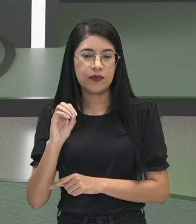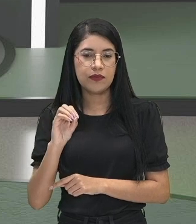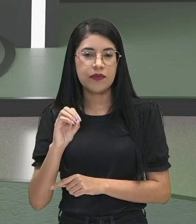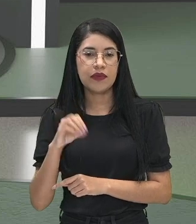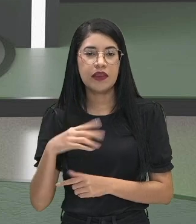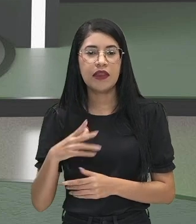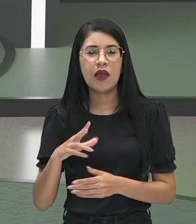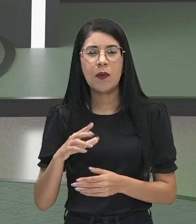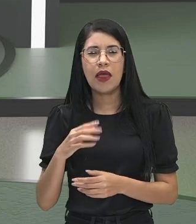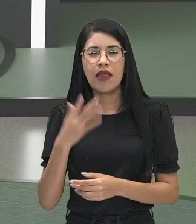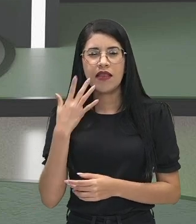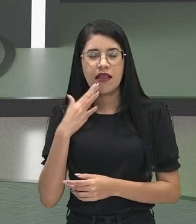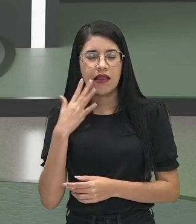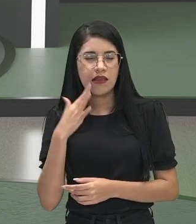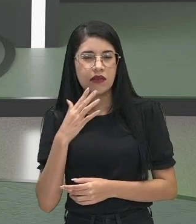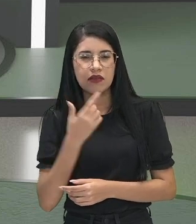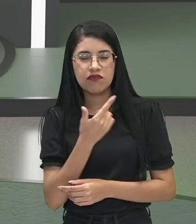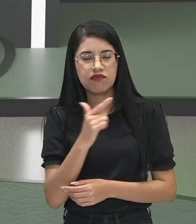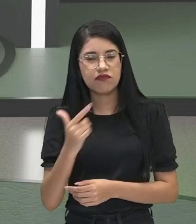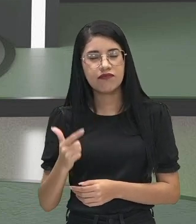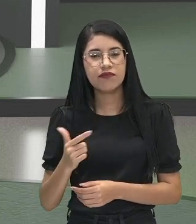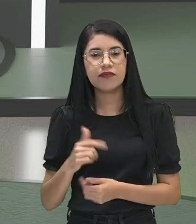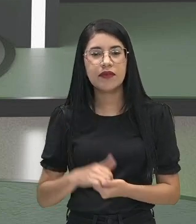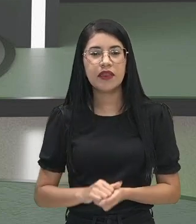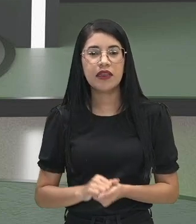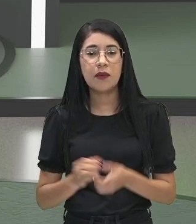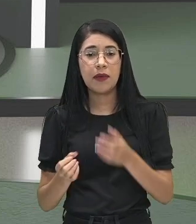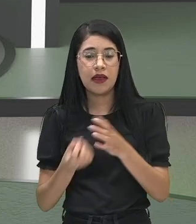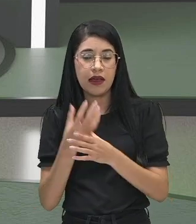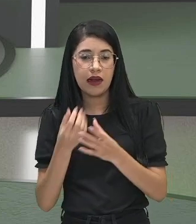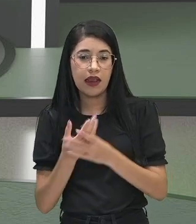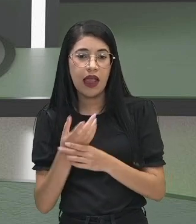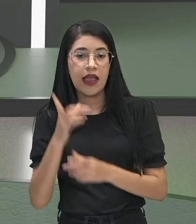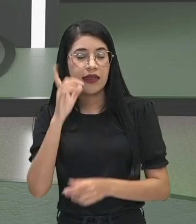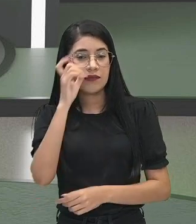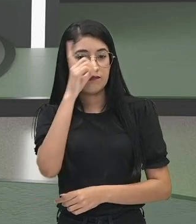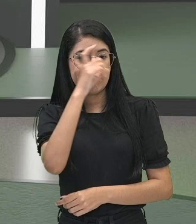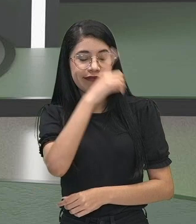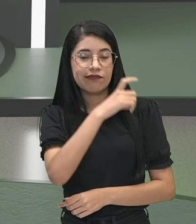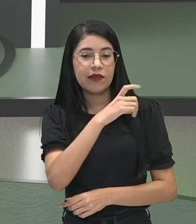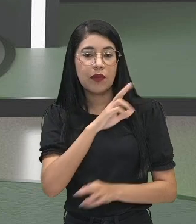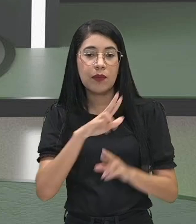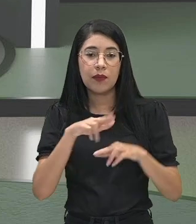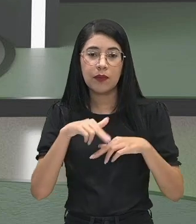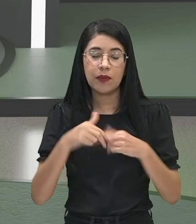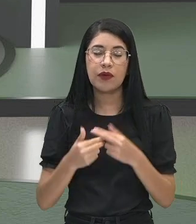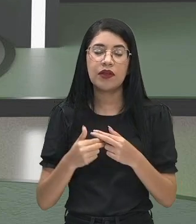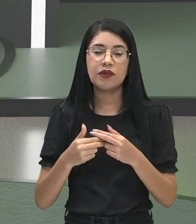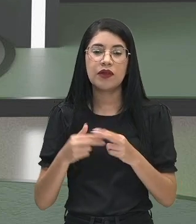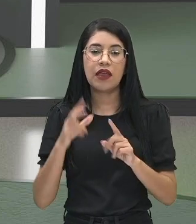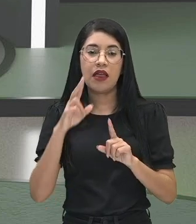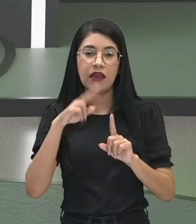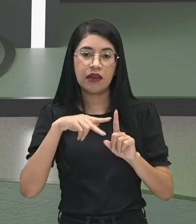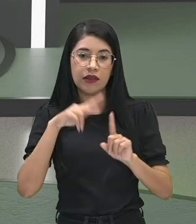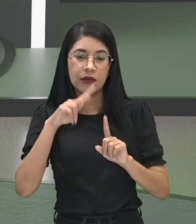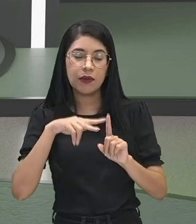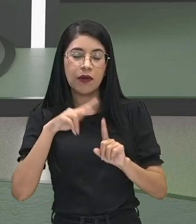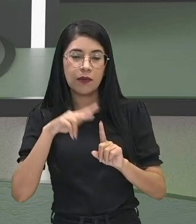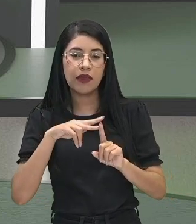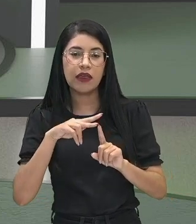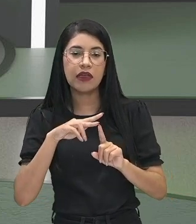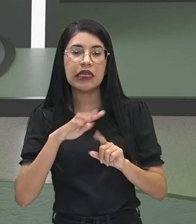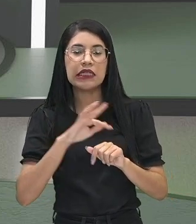por ele ser muito raro, para formar ele é mais difícil. Então, por isso que a entalpia, mesmo sendo uma substância simples,